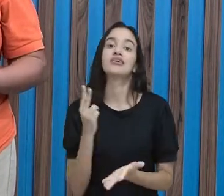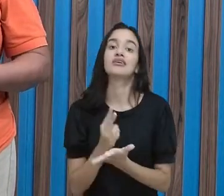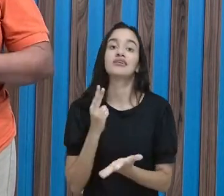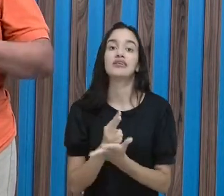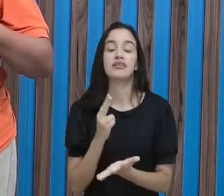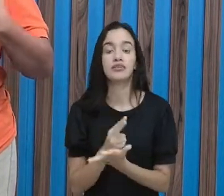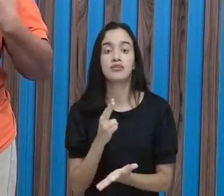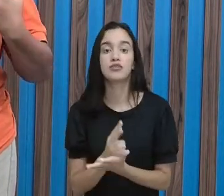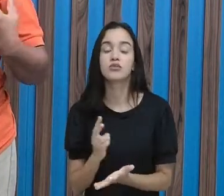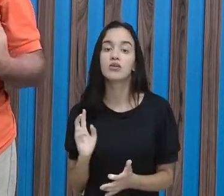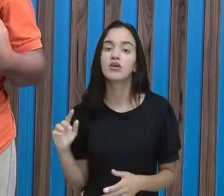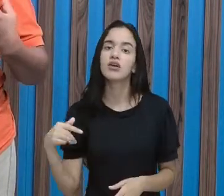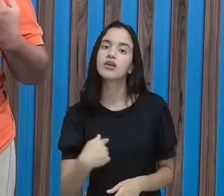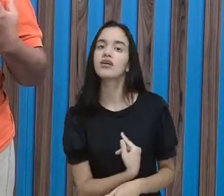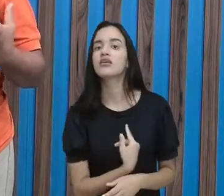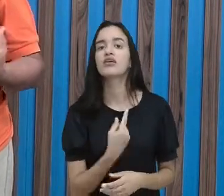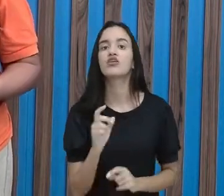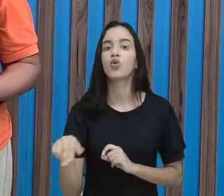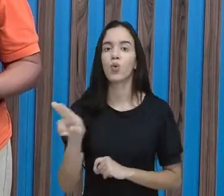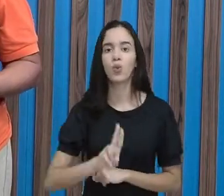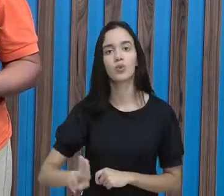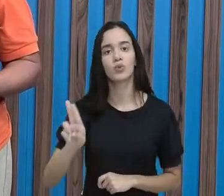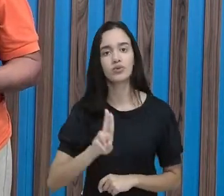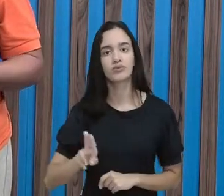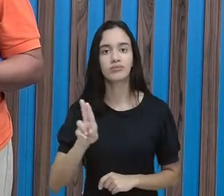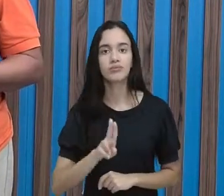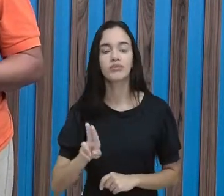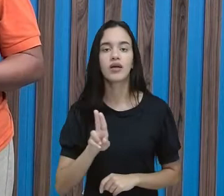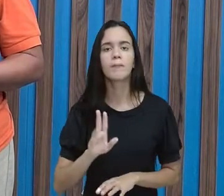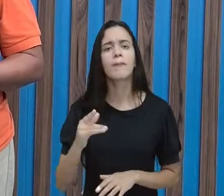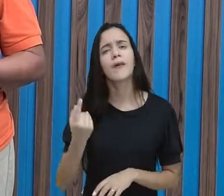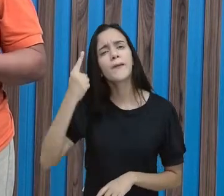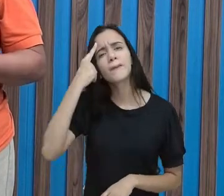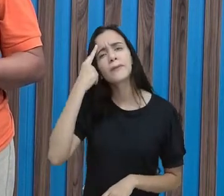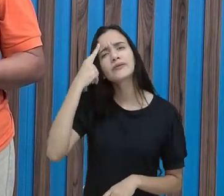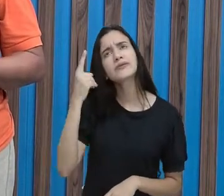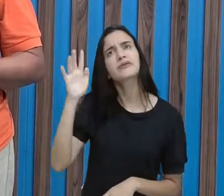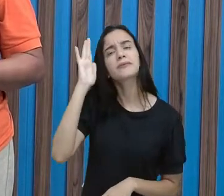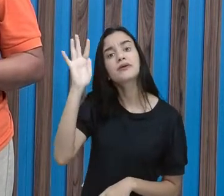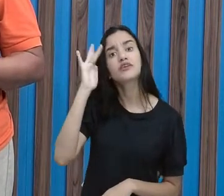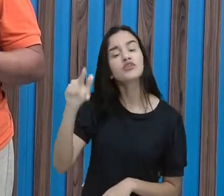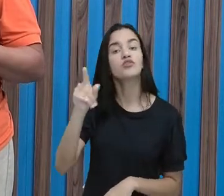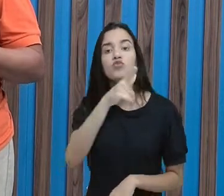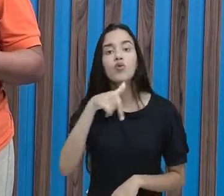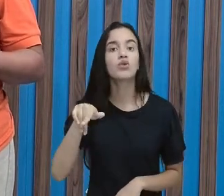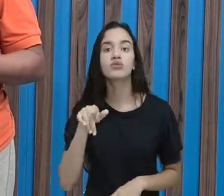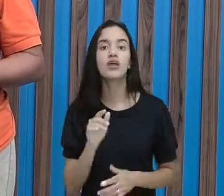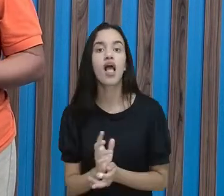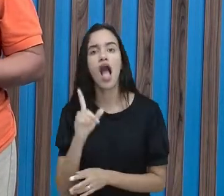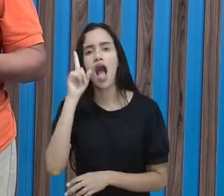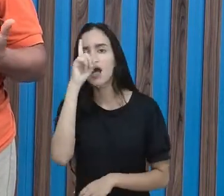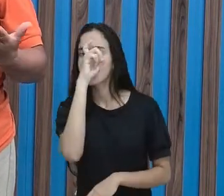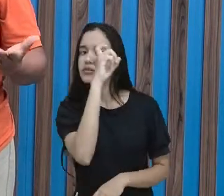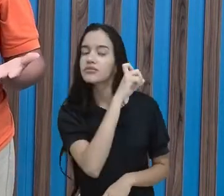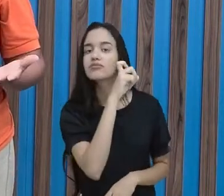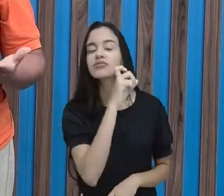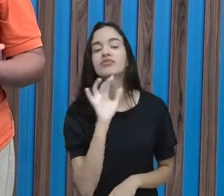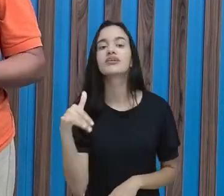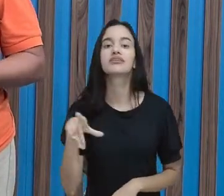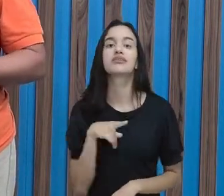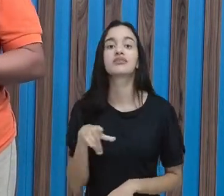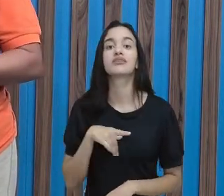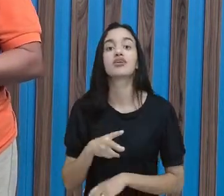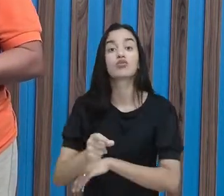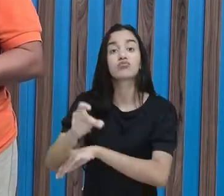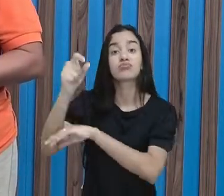redor. Nós os estamos utilizando. Pensem, imaginem vocês a dificuldade que se tinha